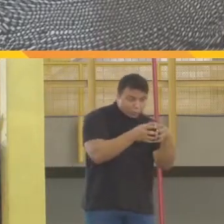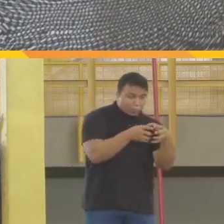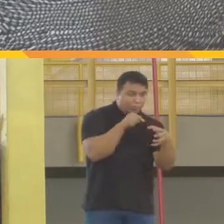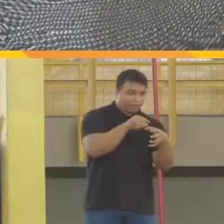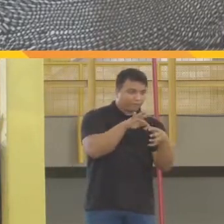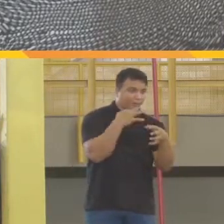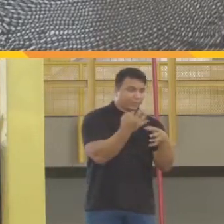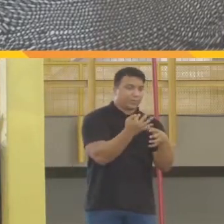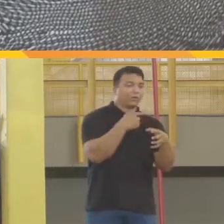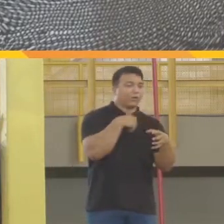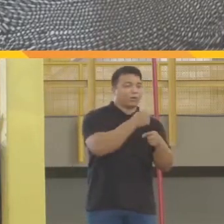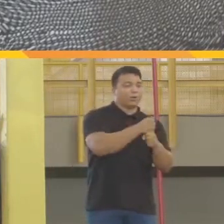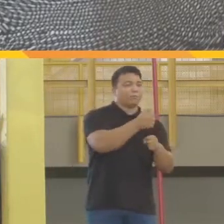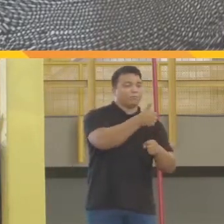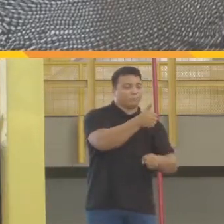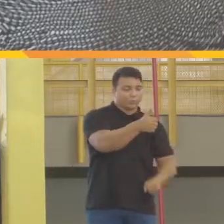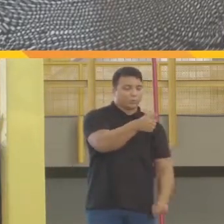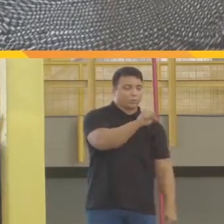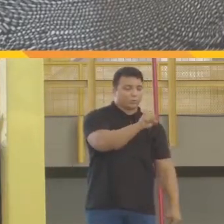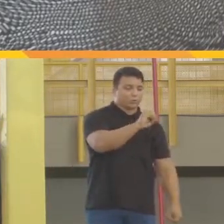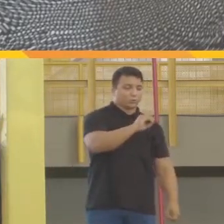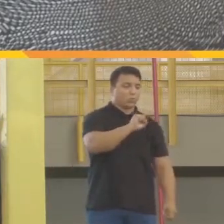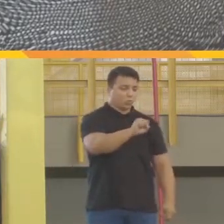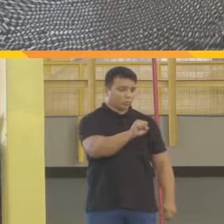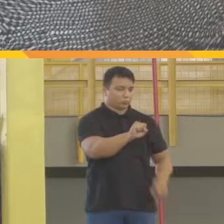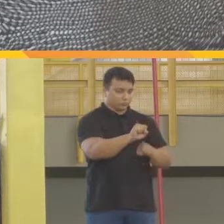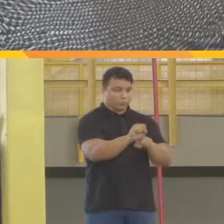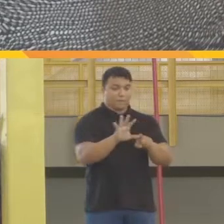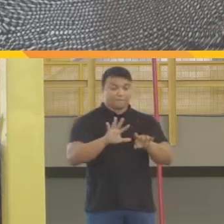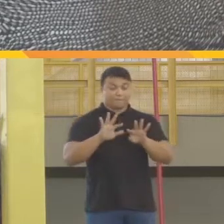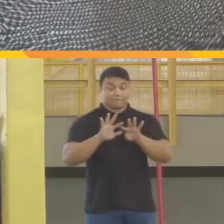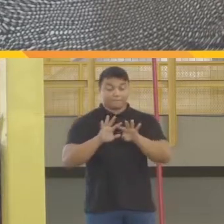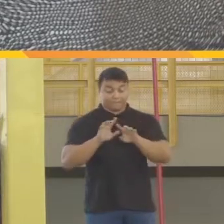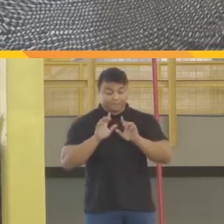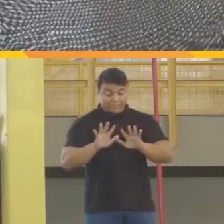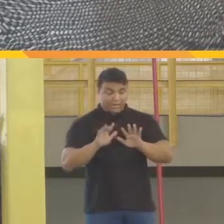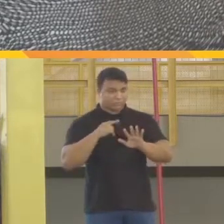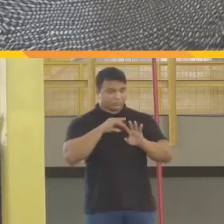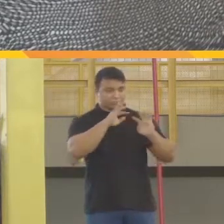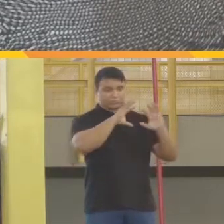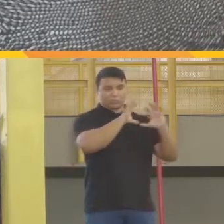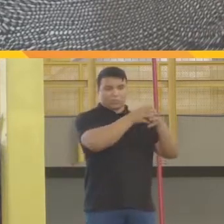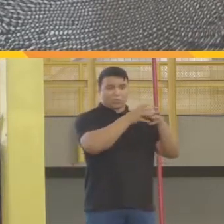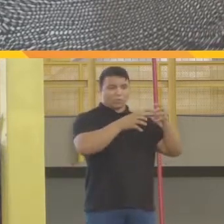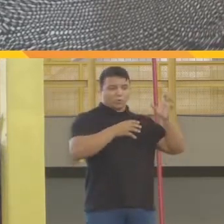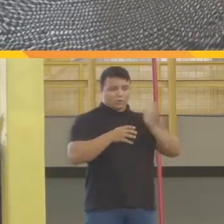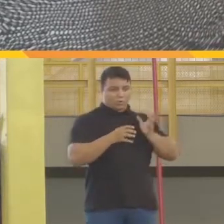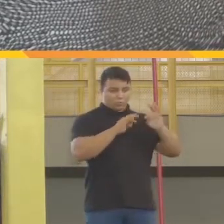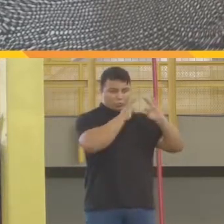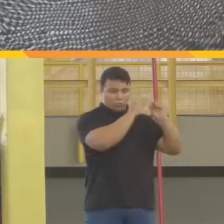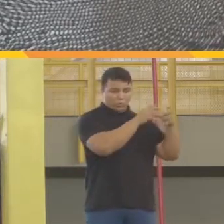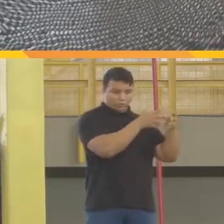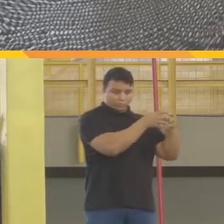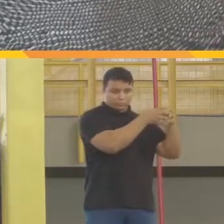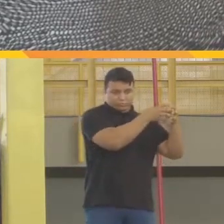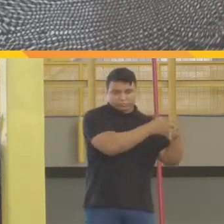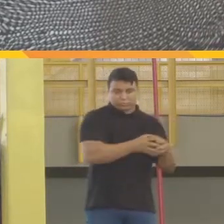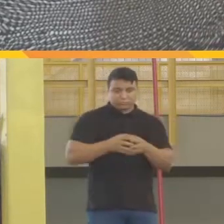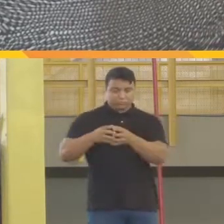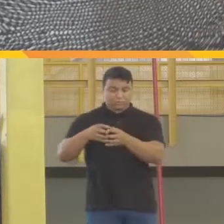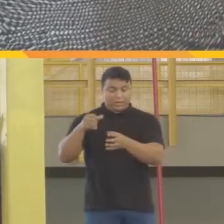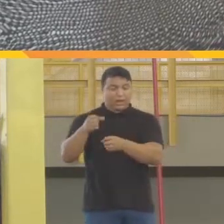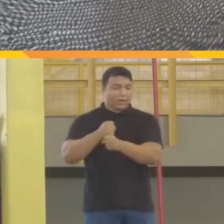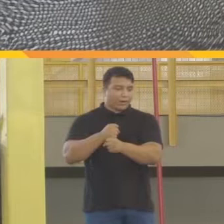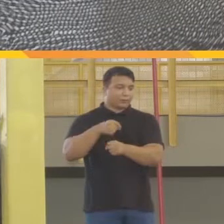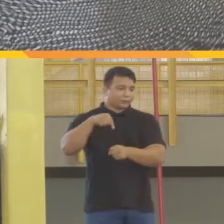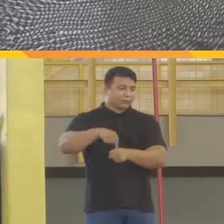da transferência de toda a corte portuguesa só se encerrará em 1815. De 1808